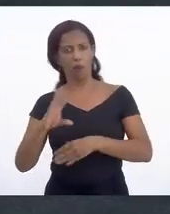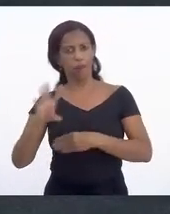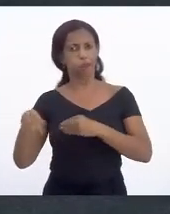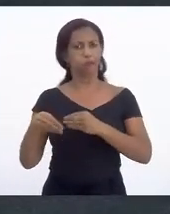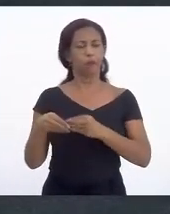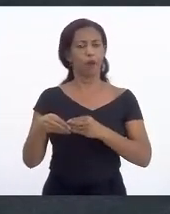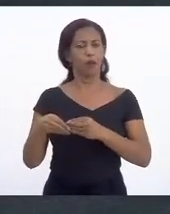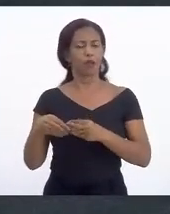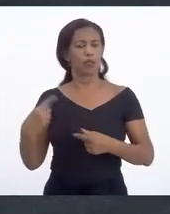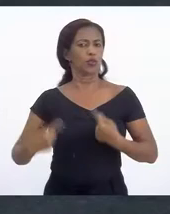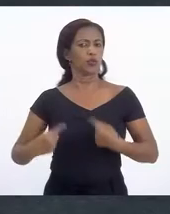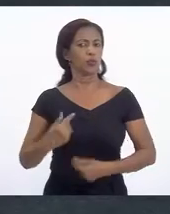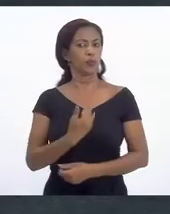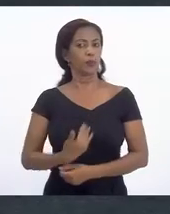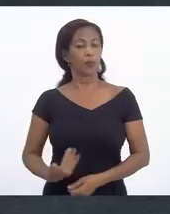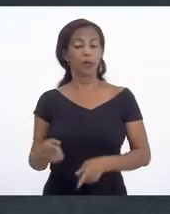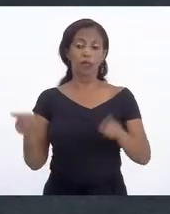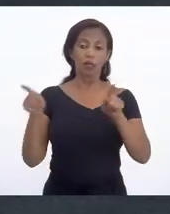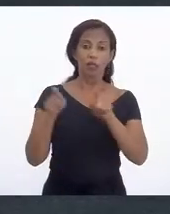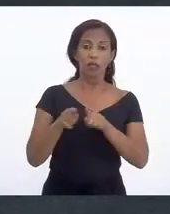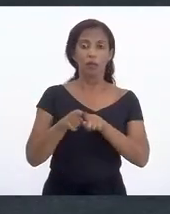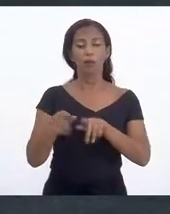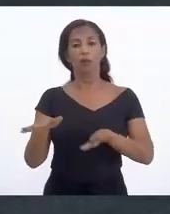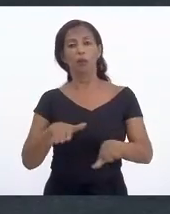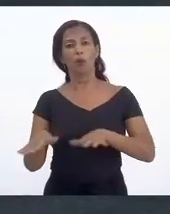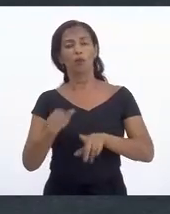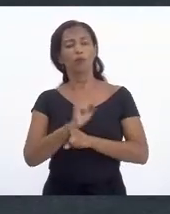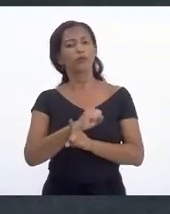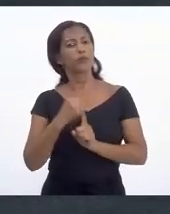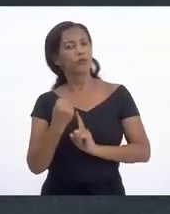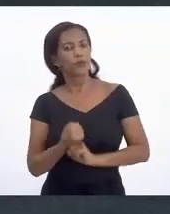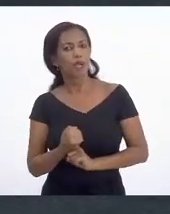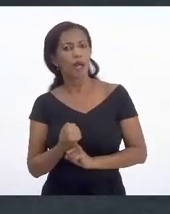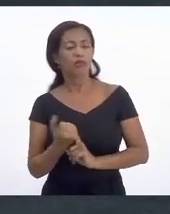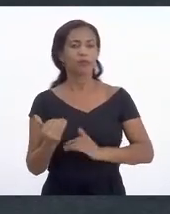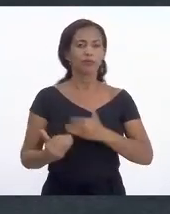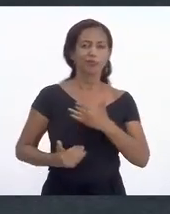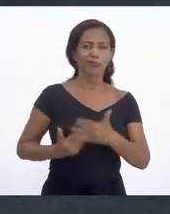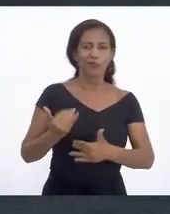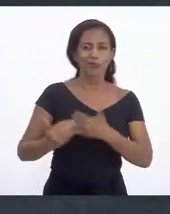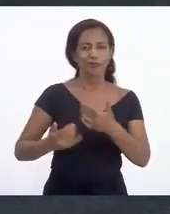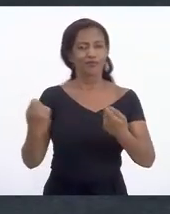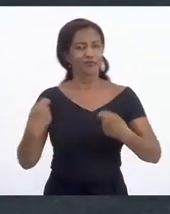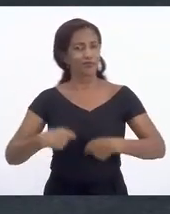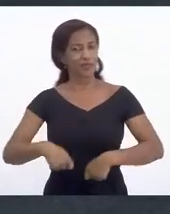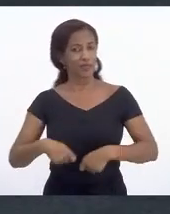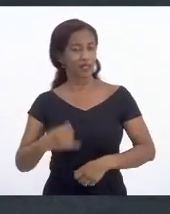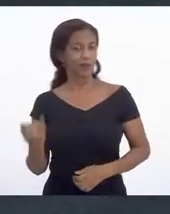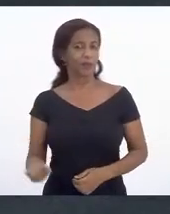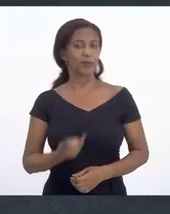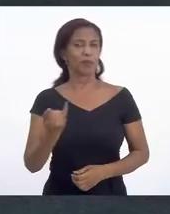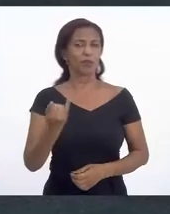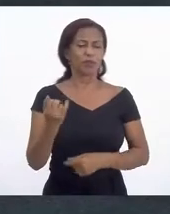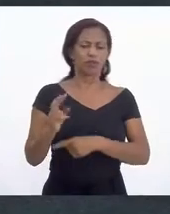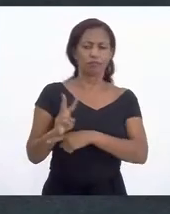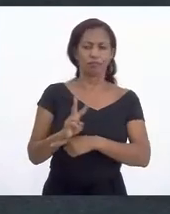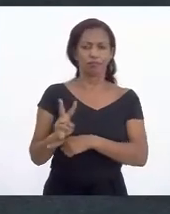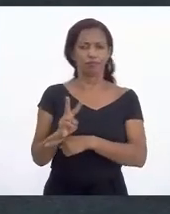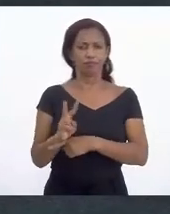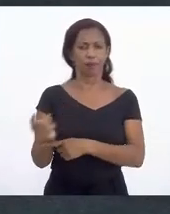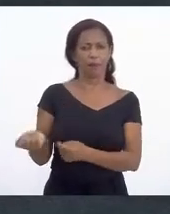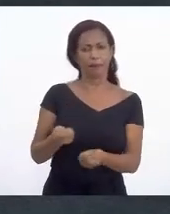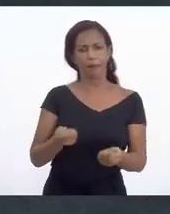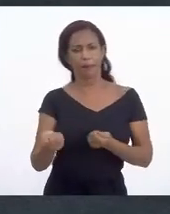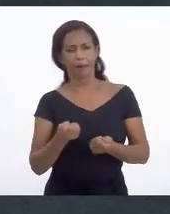políticas públicas, e, por outro lado, os movimentos sociais, no seu processo necessário e indispensável de fiscalização, monitoramento